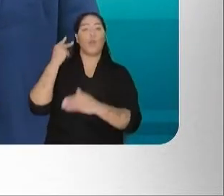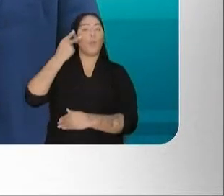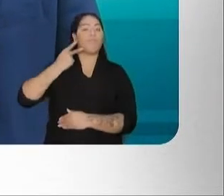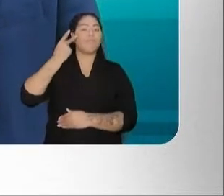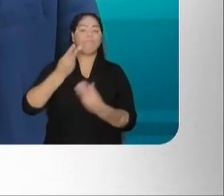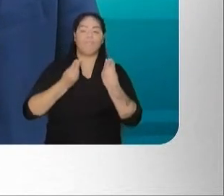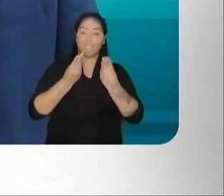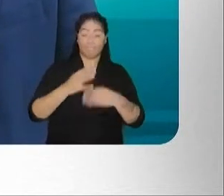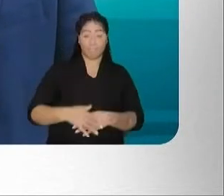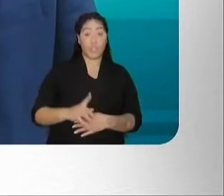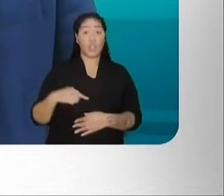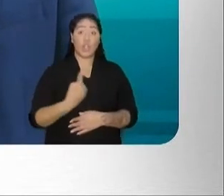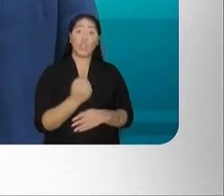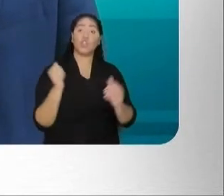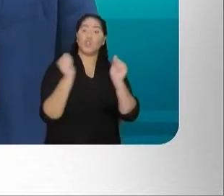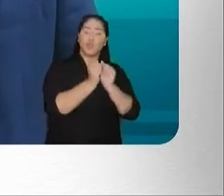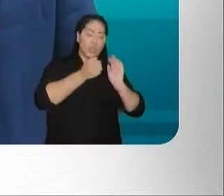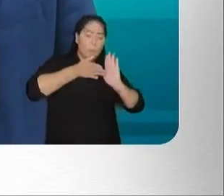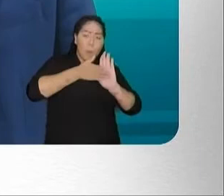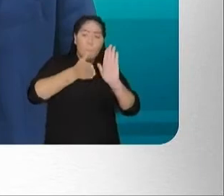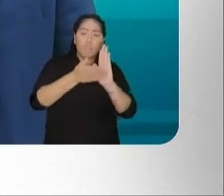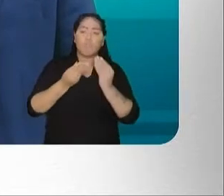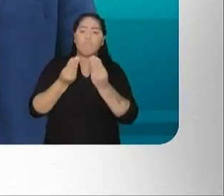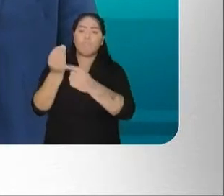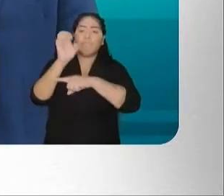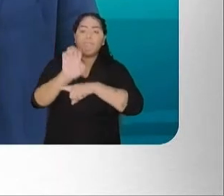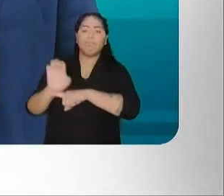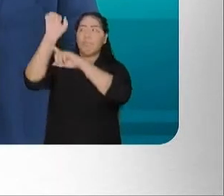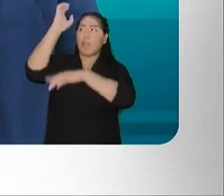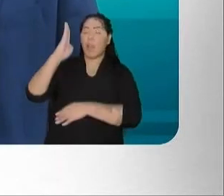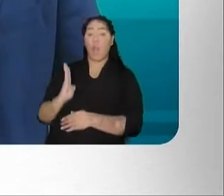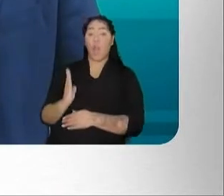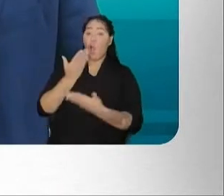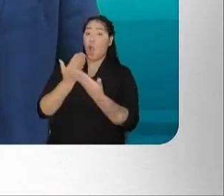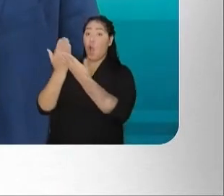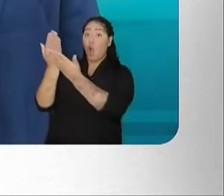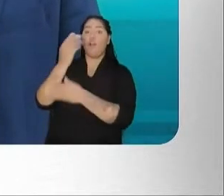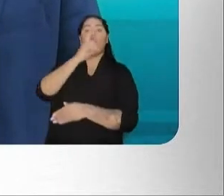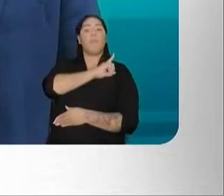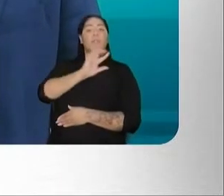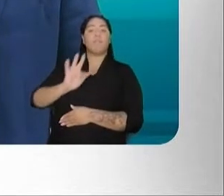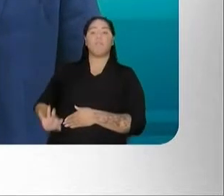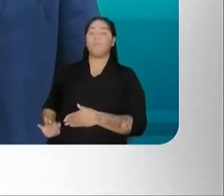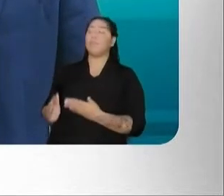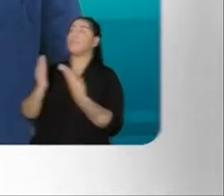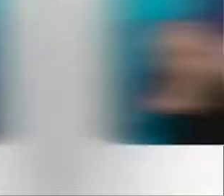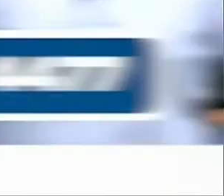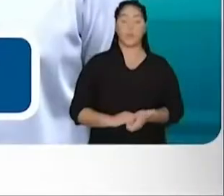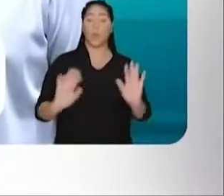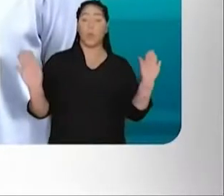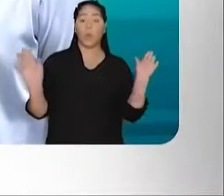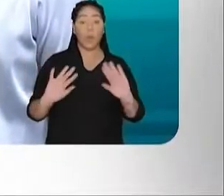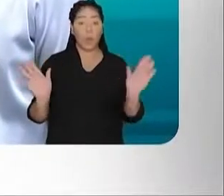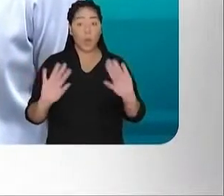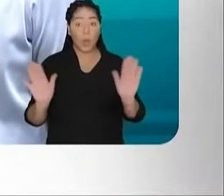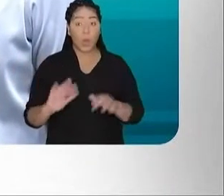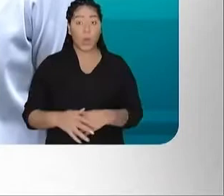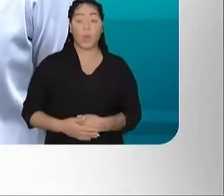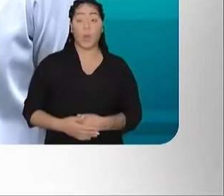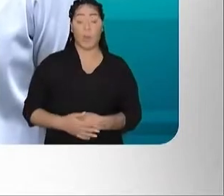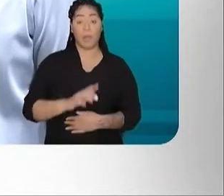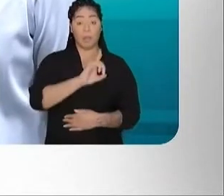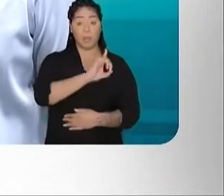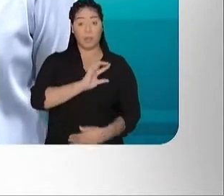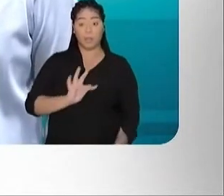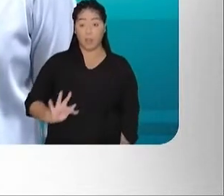de Down. Juntos, levaremos nossas propostas para o estado de São Paulo e para o Brasil. Felipe Beccari, deputado federal 4407. Oi,